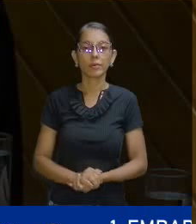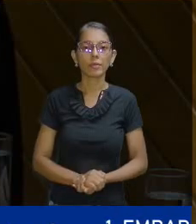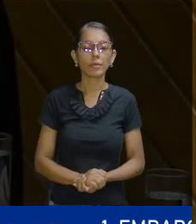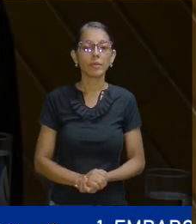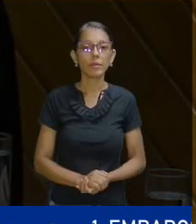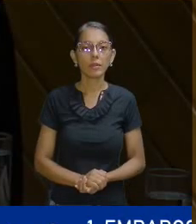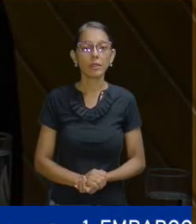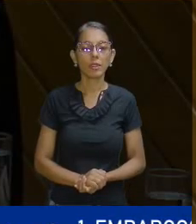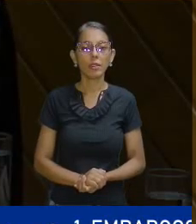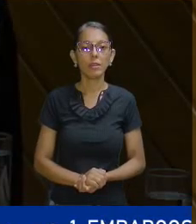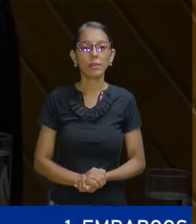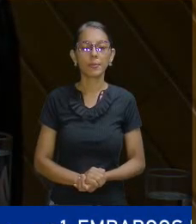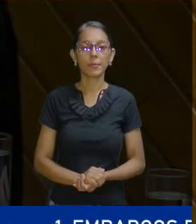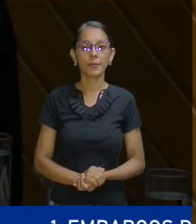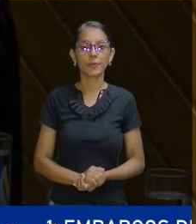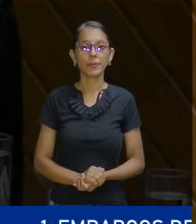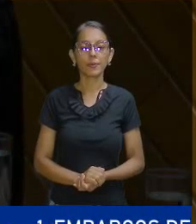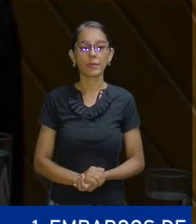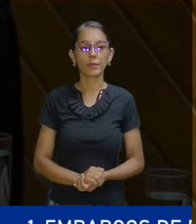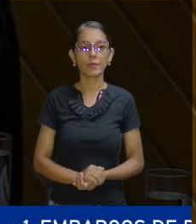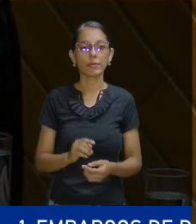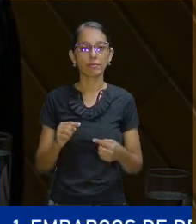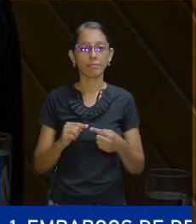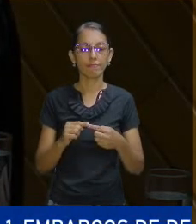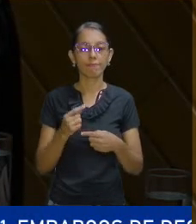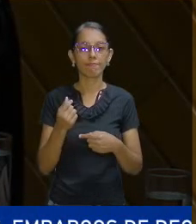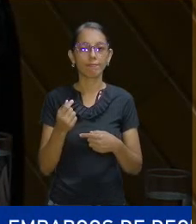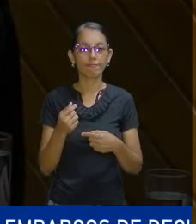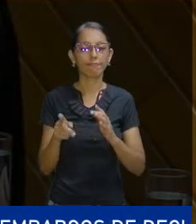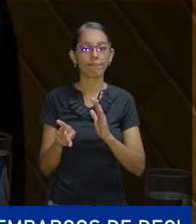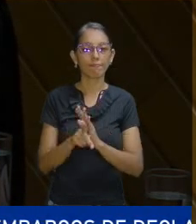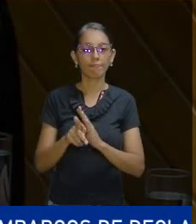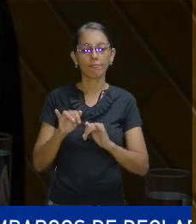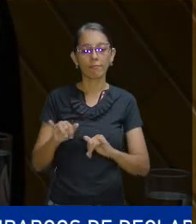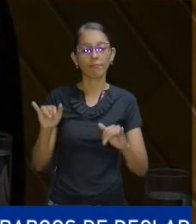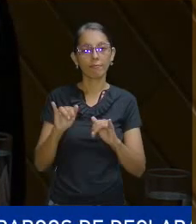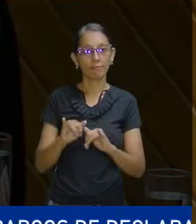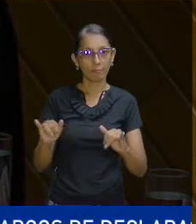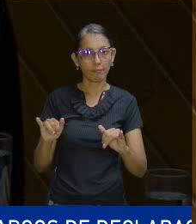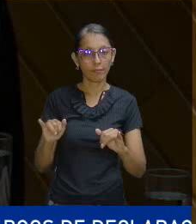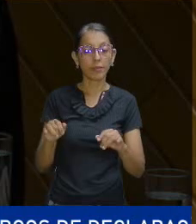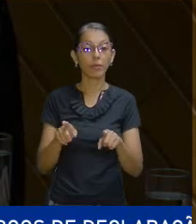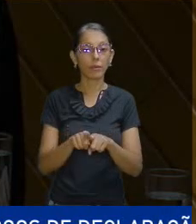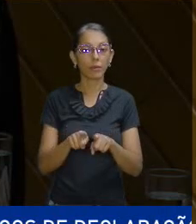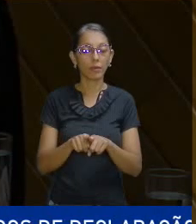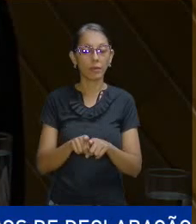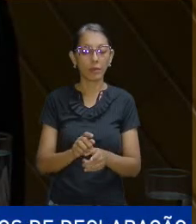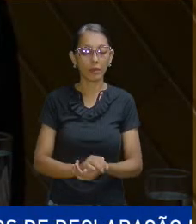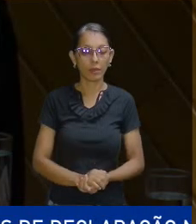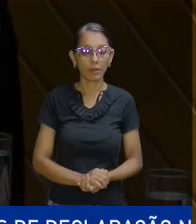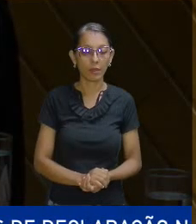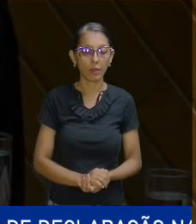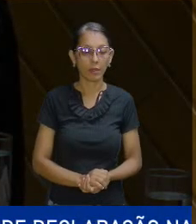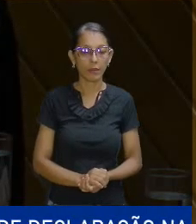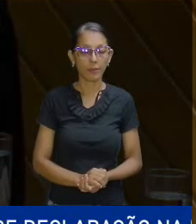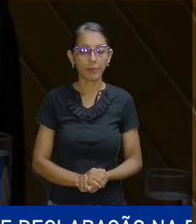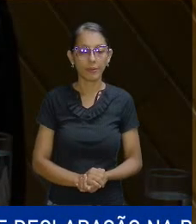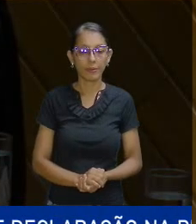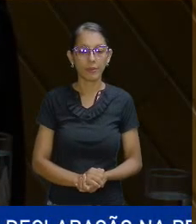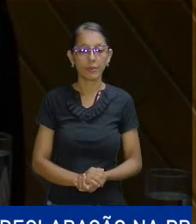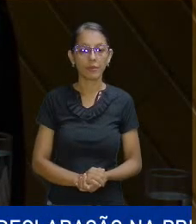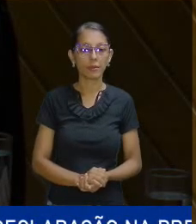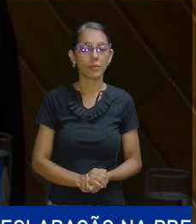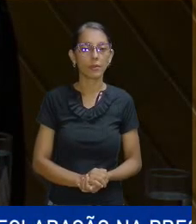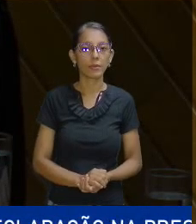fundo partidário, de Fundo Especial de Financiamento de Campanha. No presente caso, nós temos uma